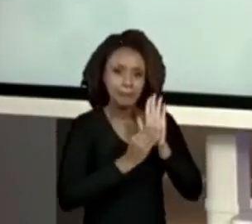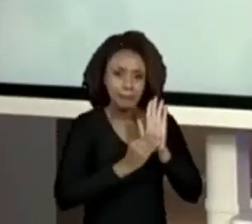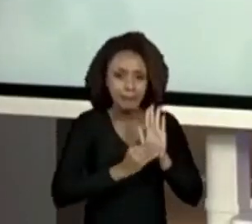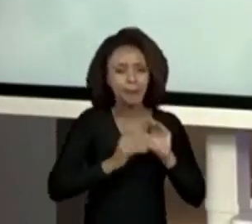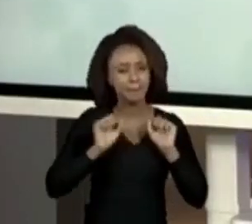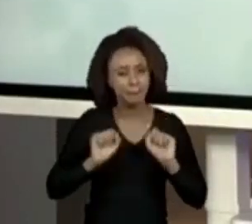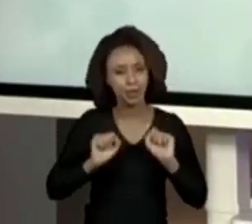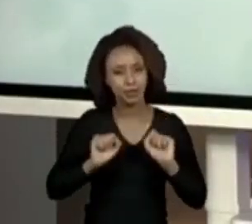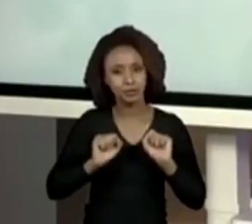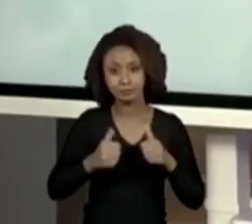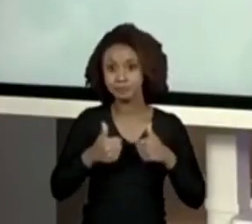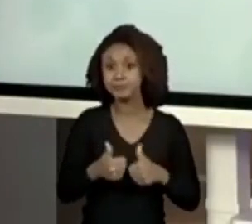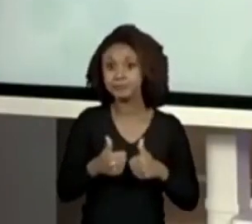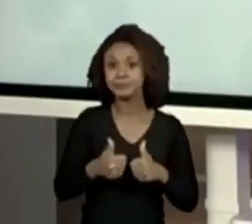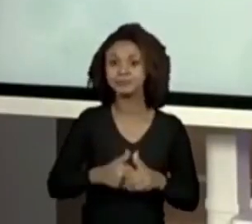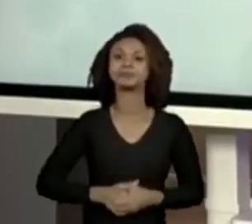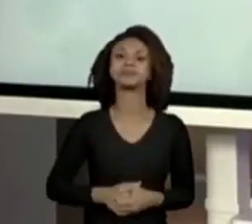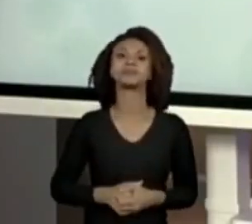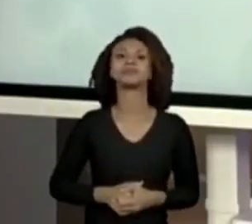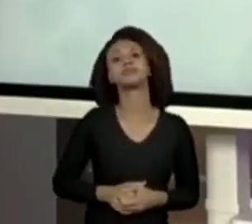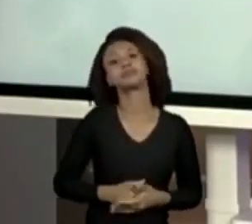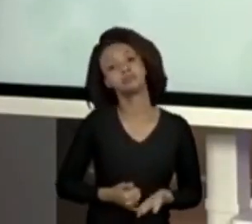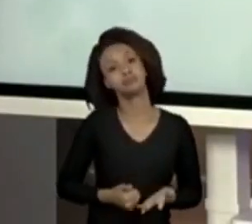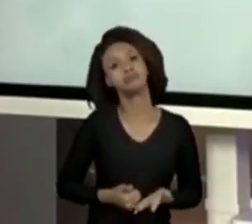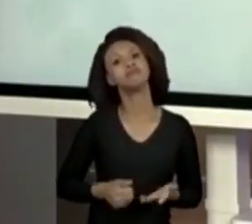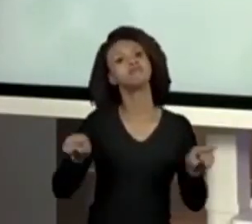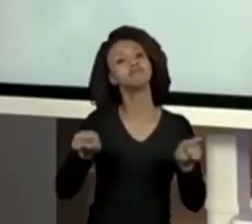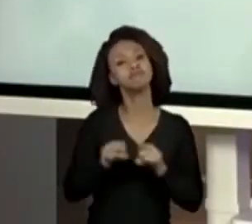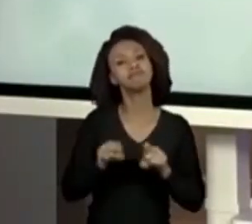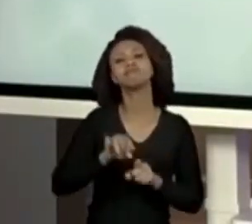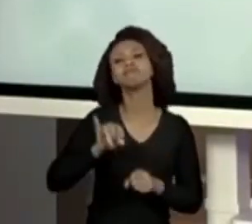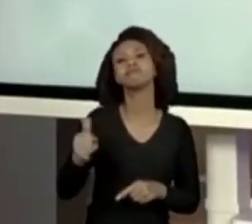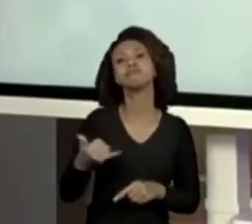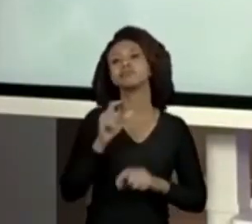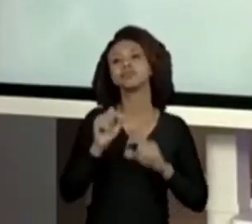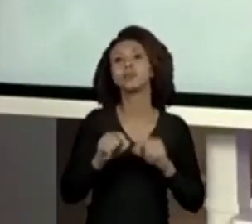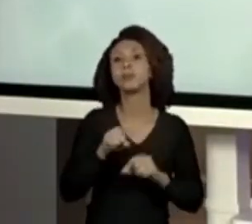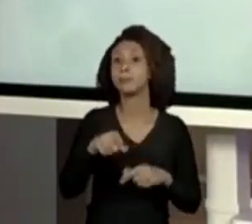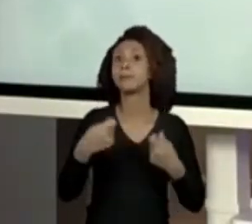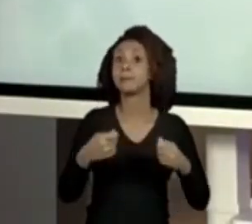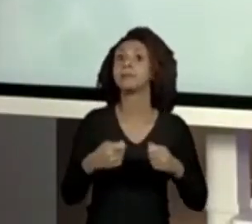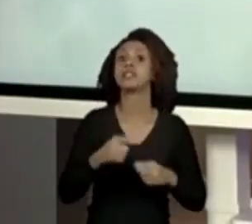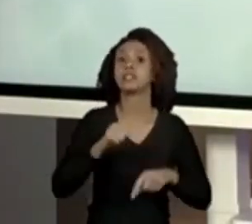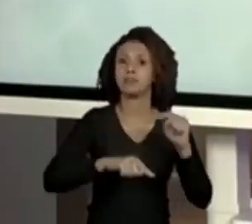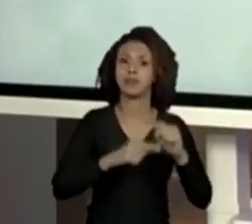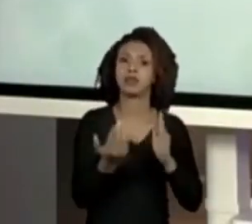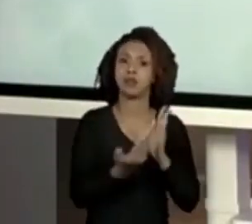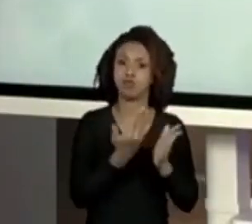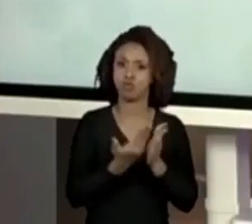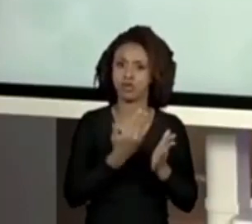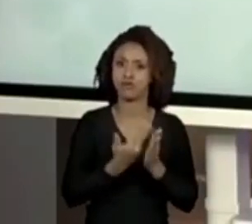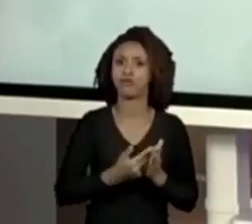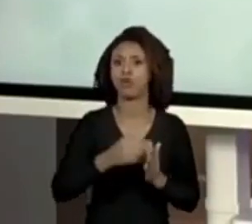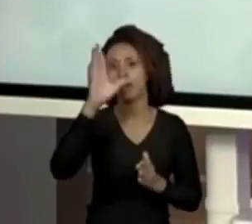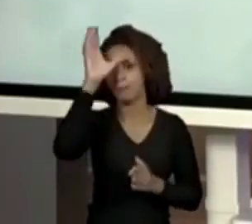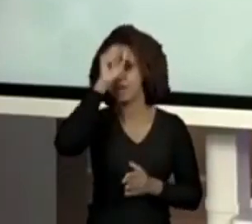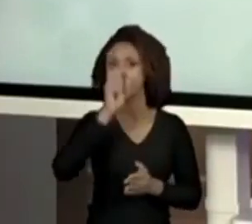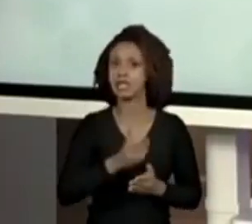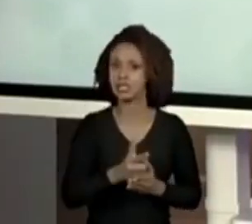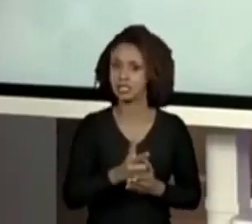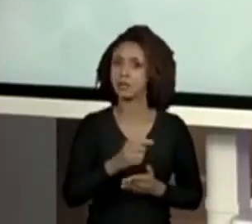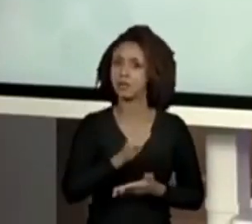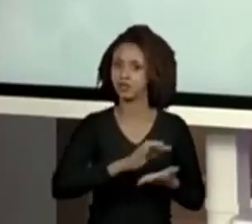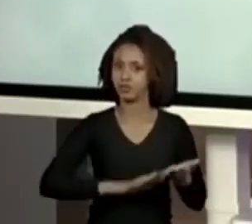material do Aprender Sempre, tá? E, por falar nisso, vocês vão precisar do material do Aprender Sempre para realizar as